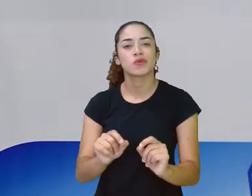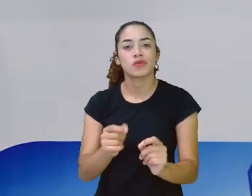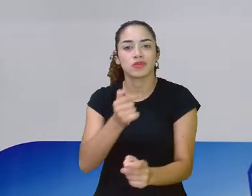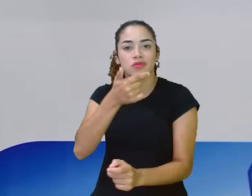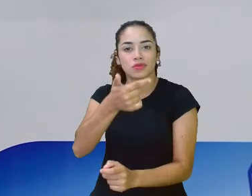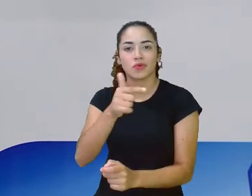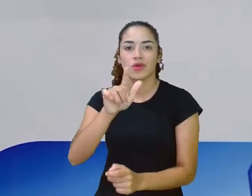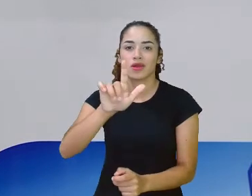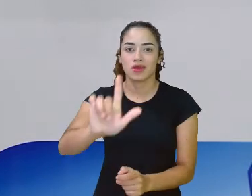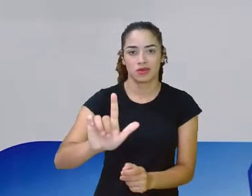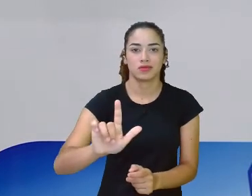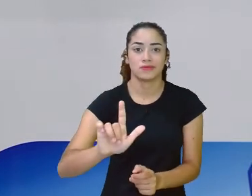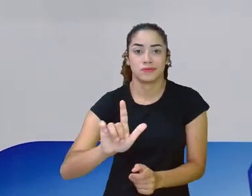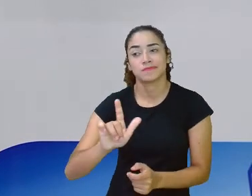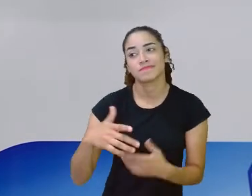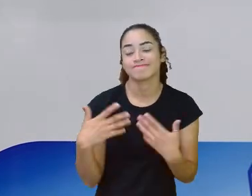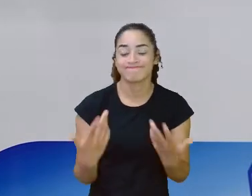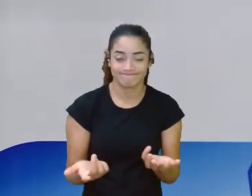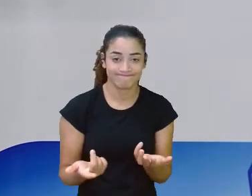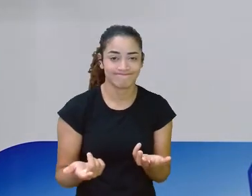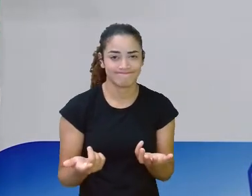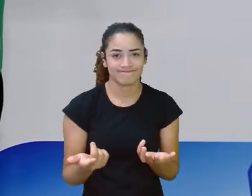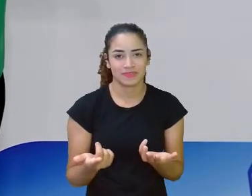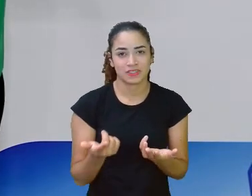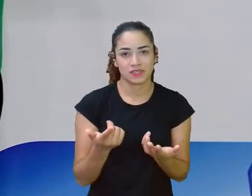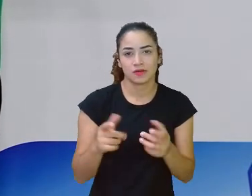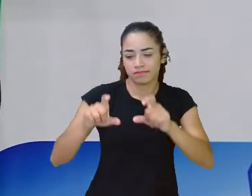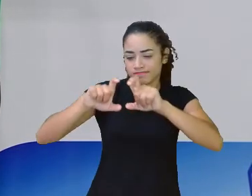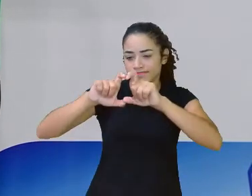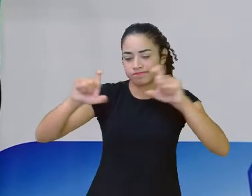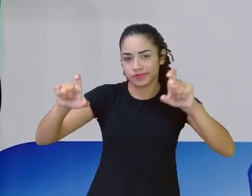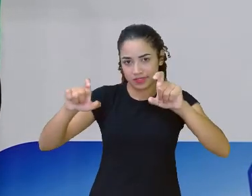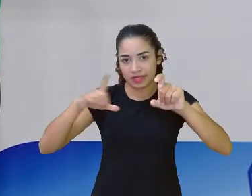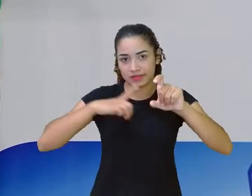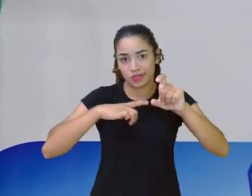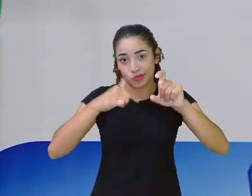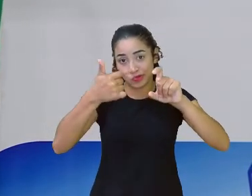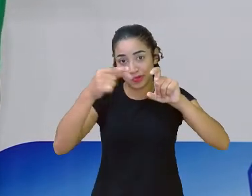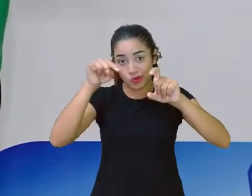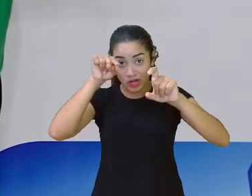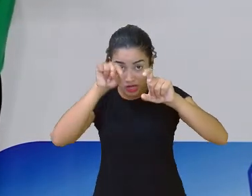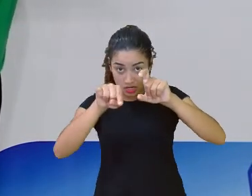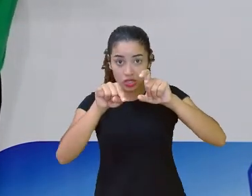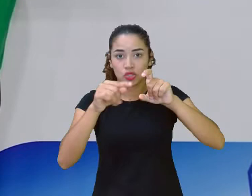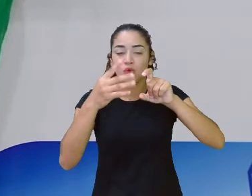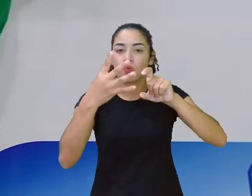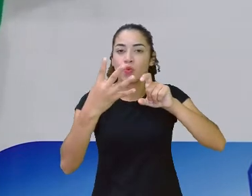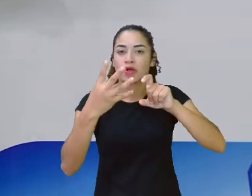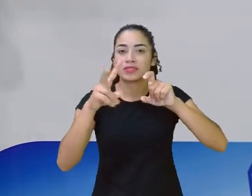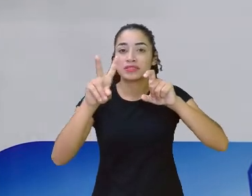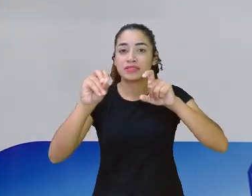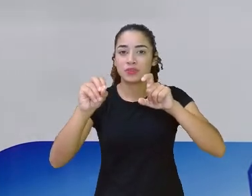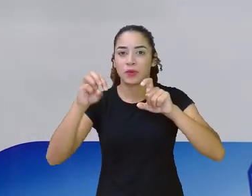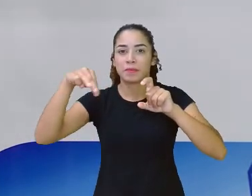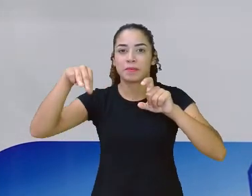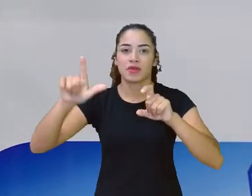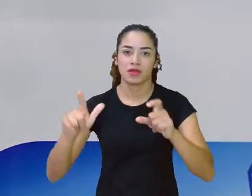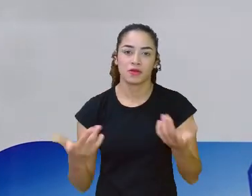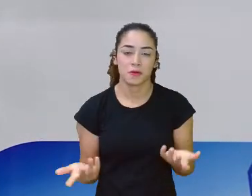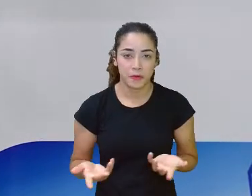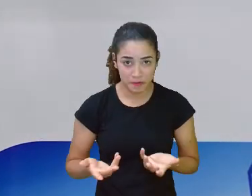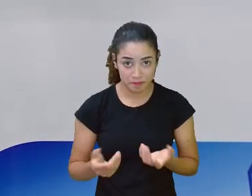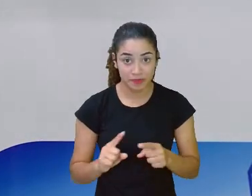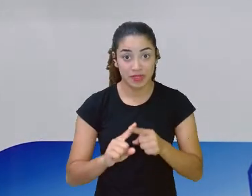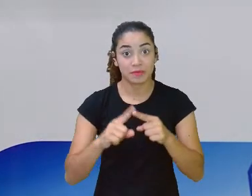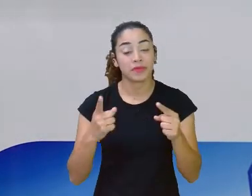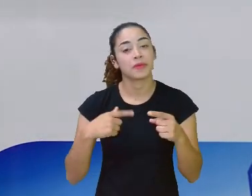2 litros. Então, nessa quantidade aqui eu tenho 2 litros, né? E 450 ml. Só que a